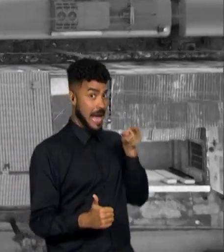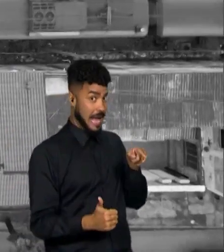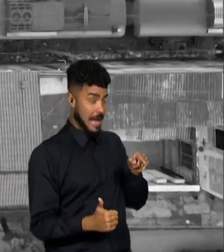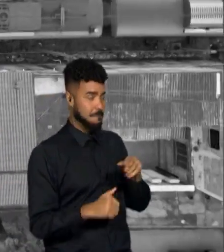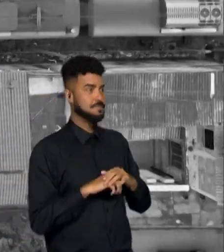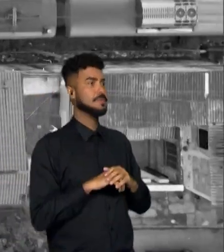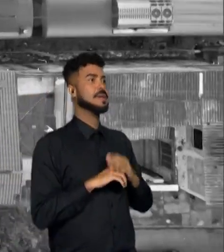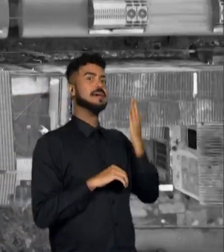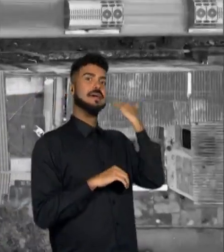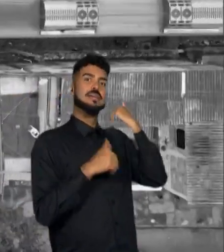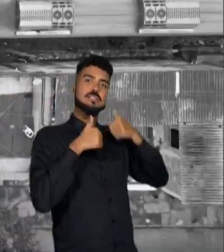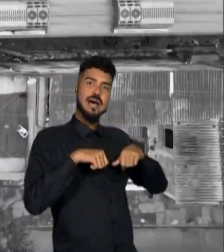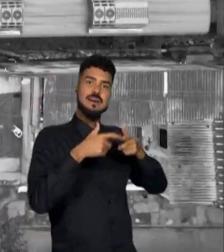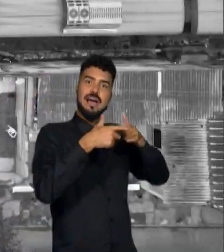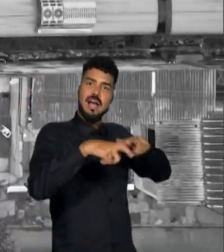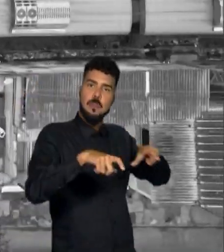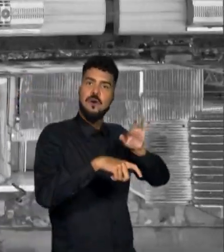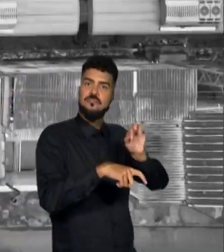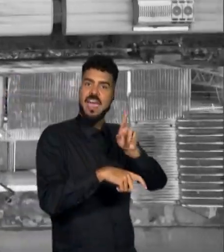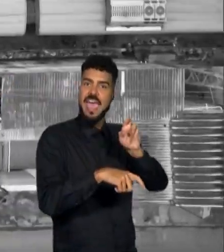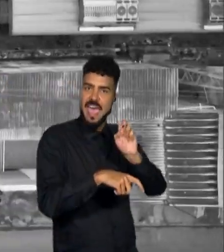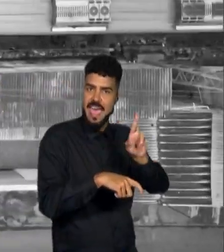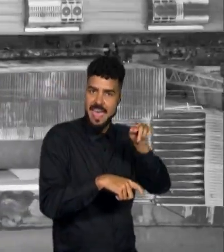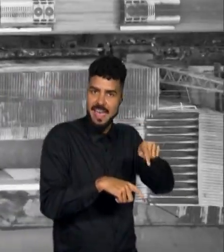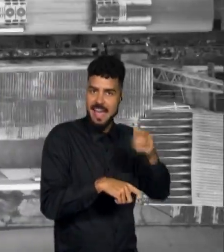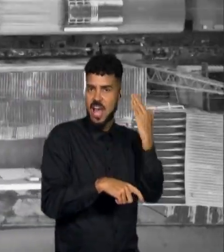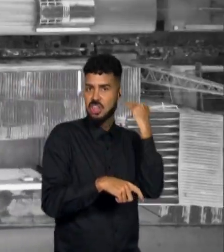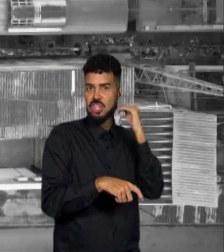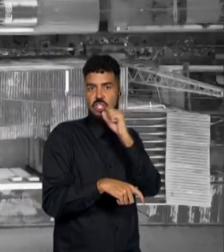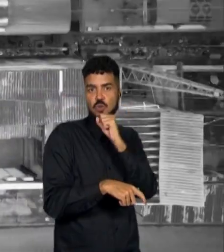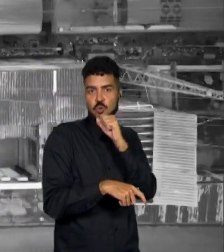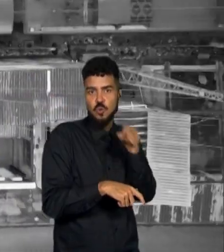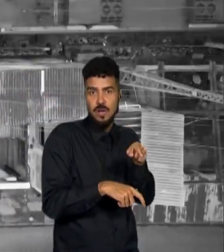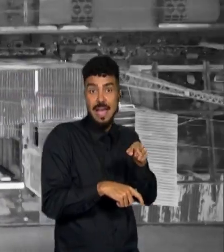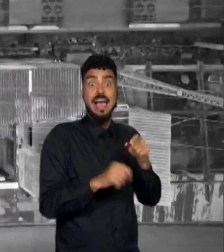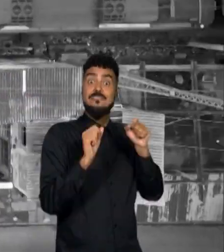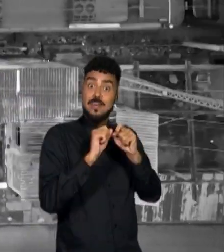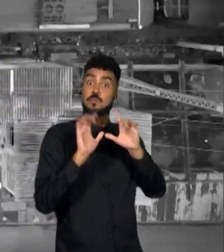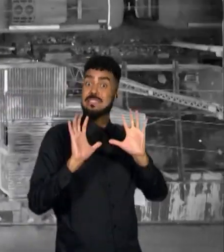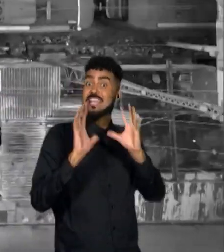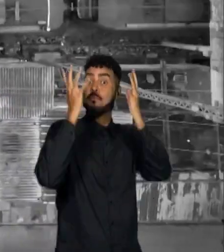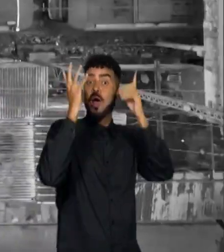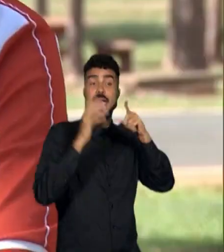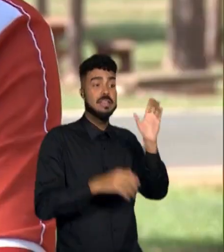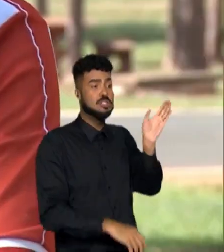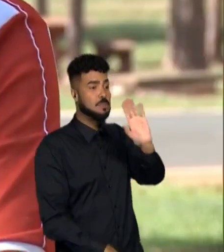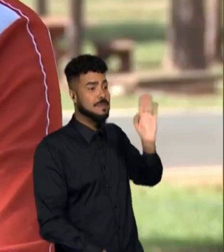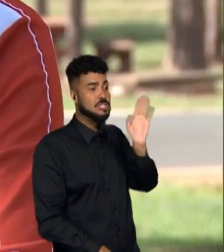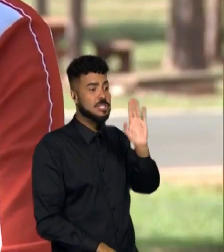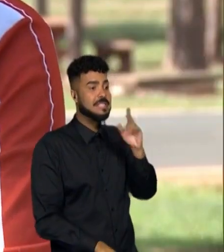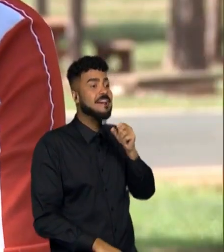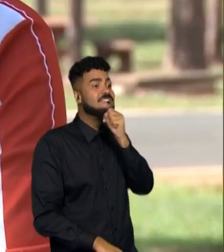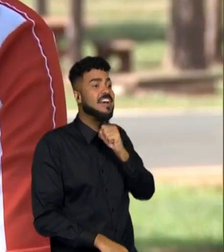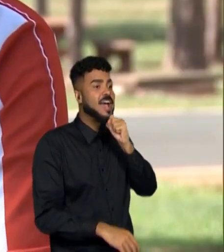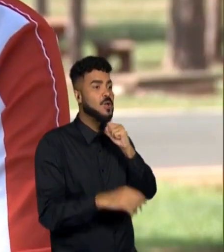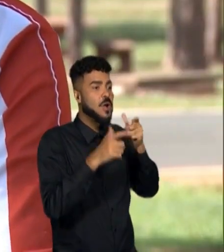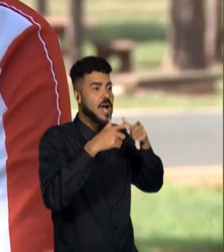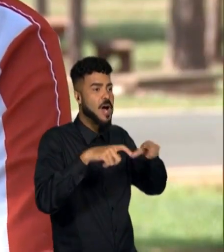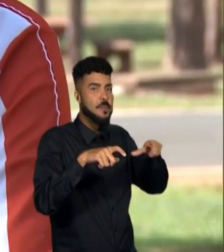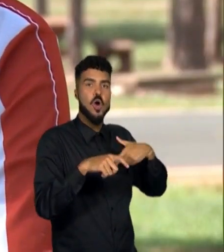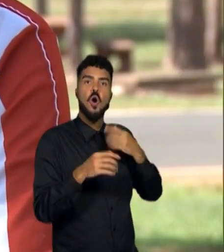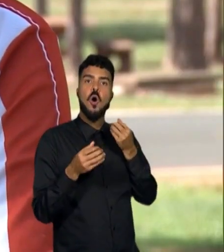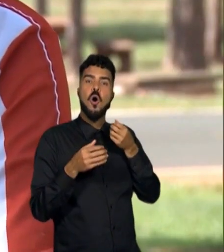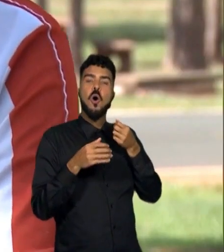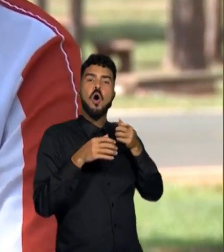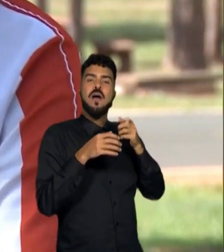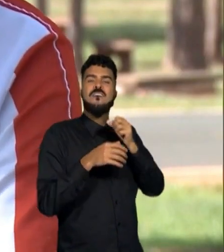era onde ficava o antigo campo da Rua Ferrer. Então fizeram uma cerimônia de despedida do antigo campo, colocaram os veteranos do clube